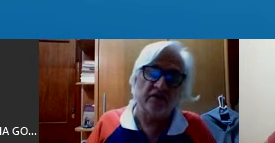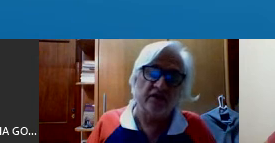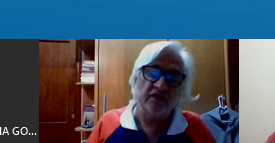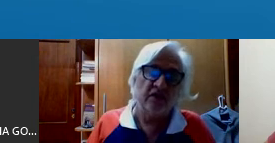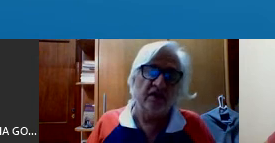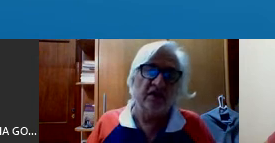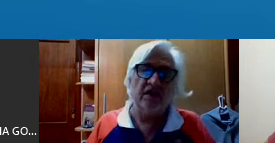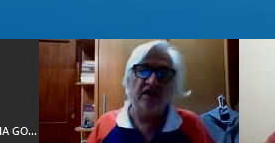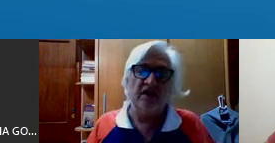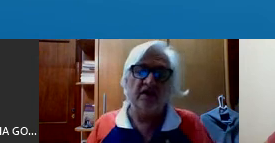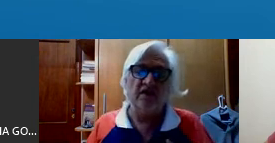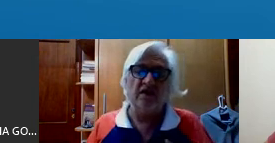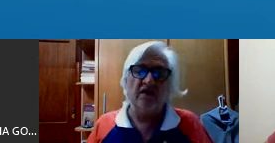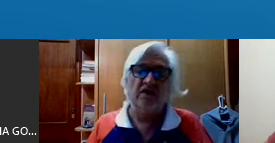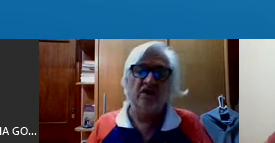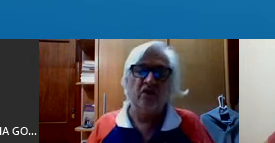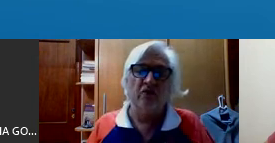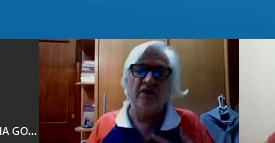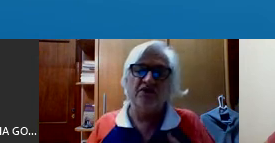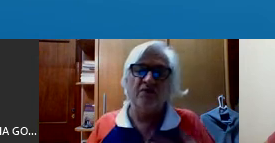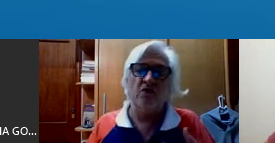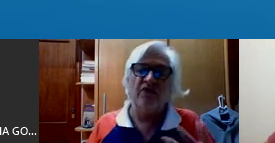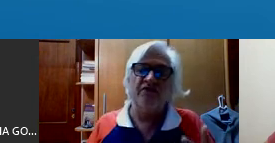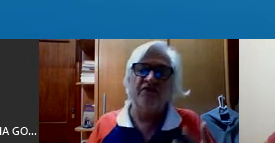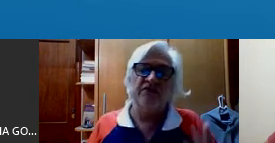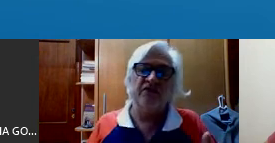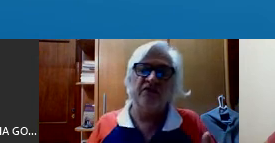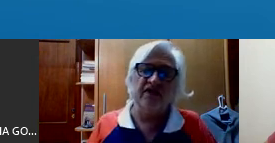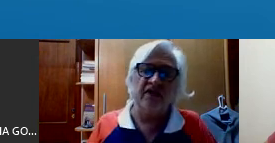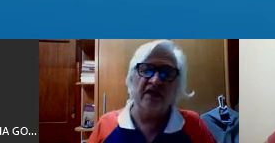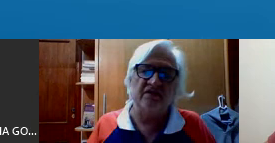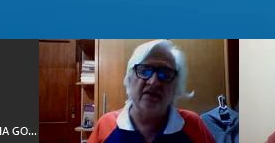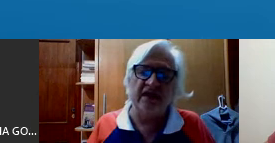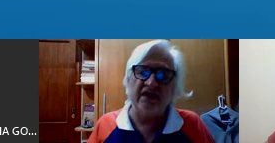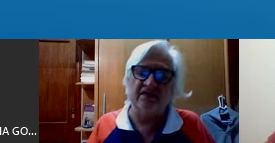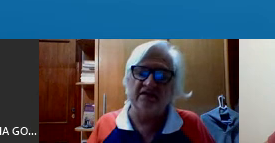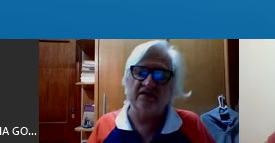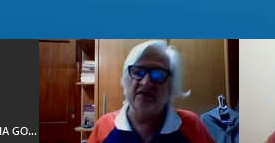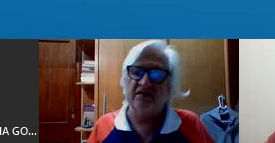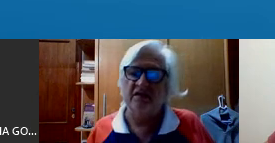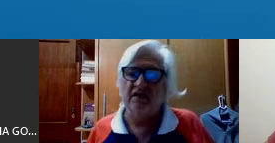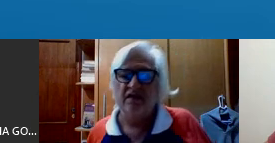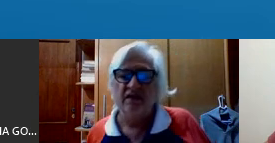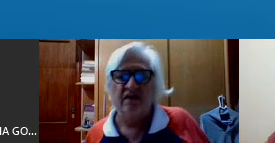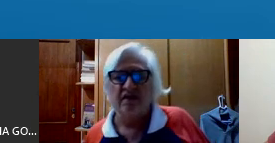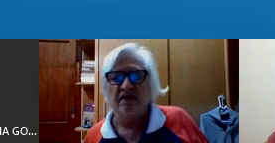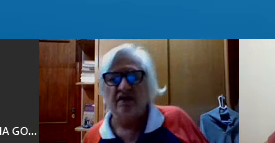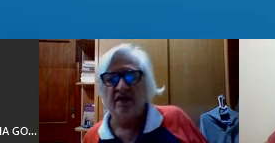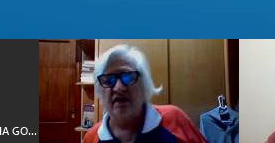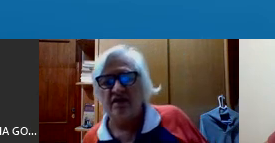aços que têm o mesmo coeficiente de elasticidade,